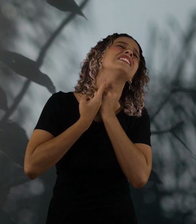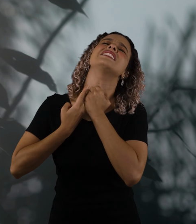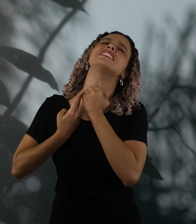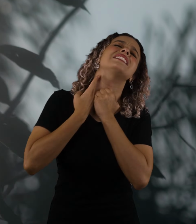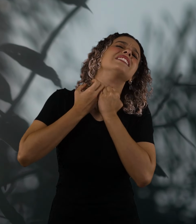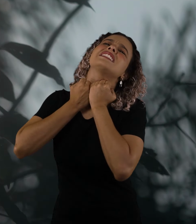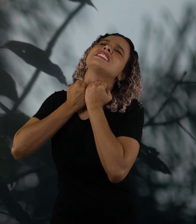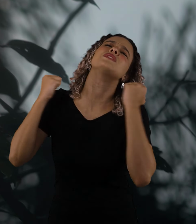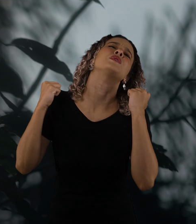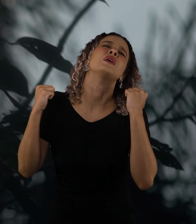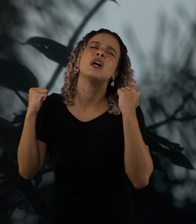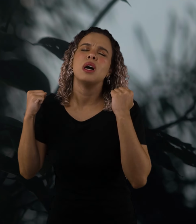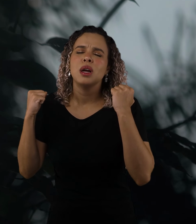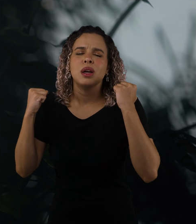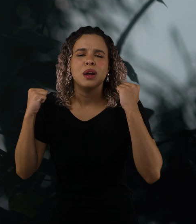to cut the